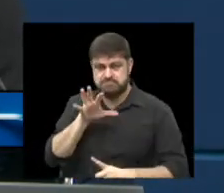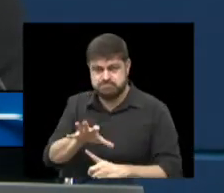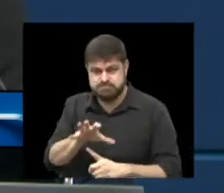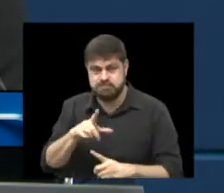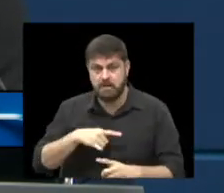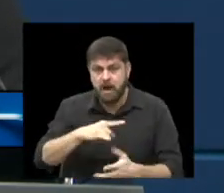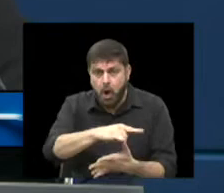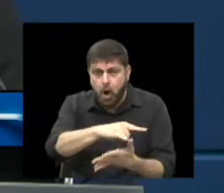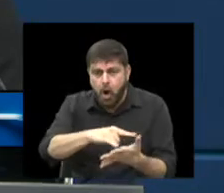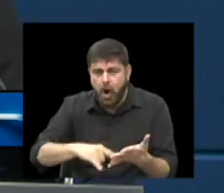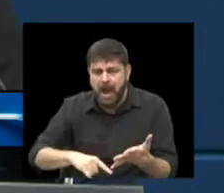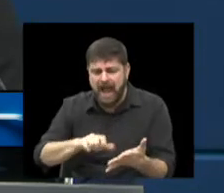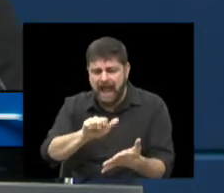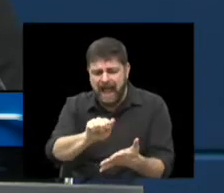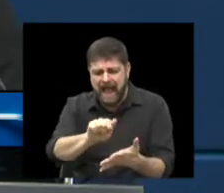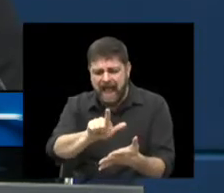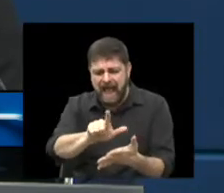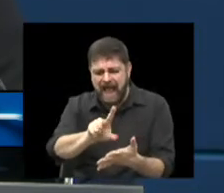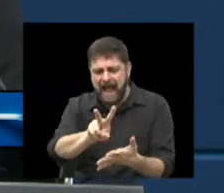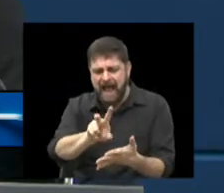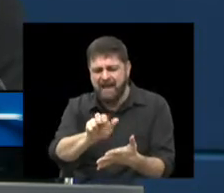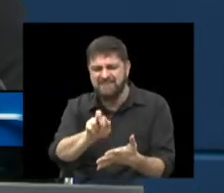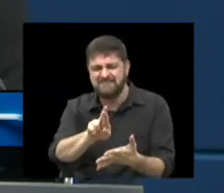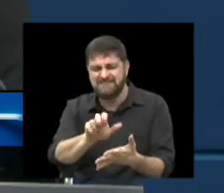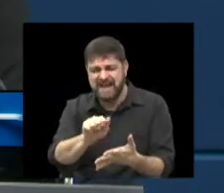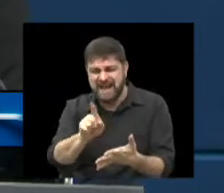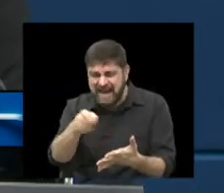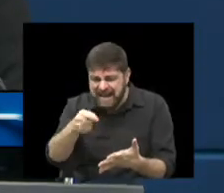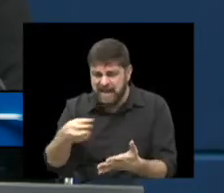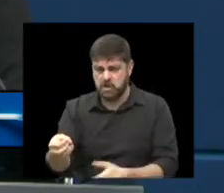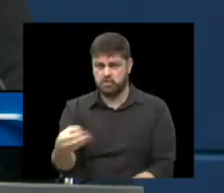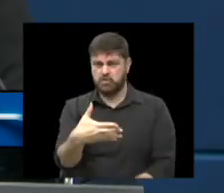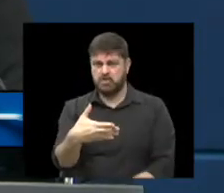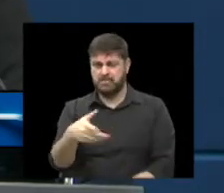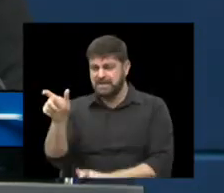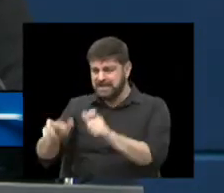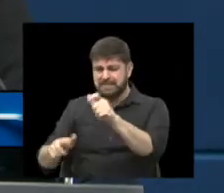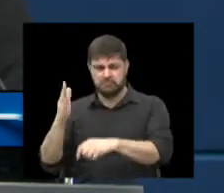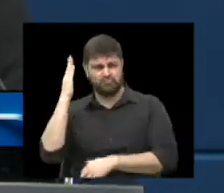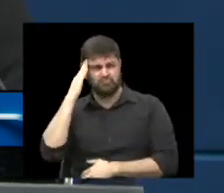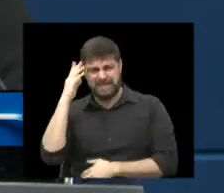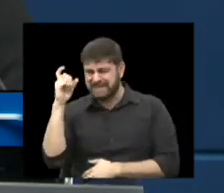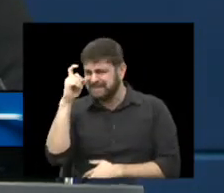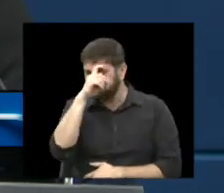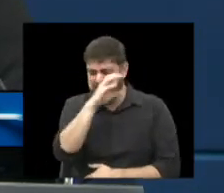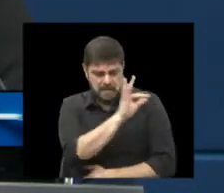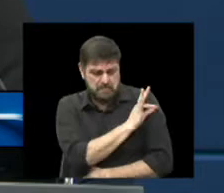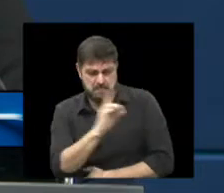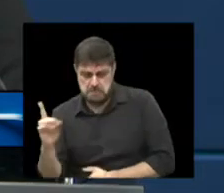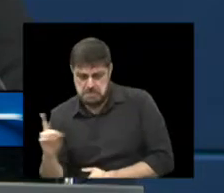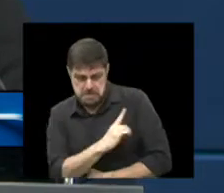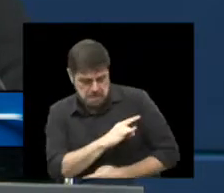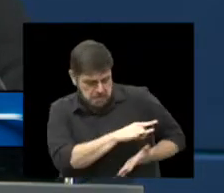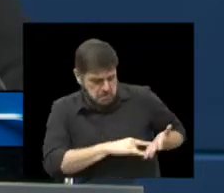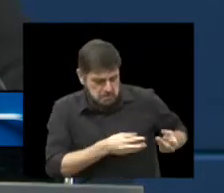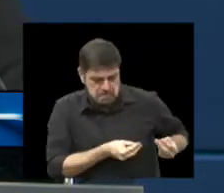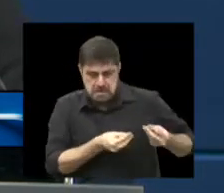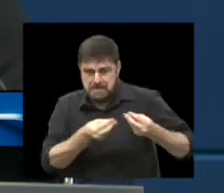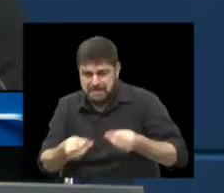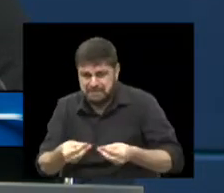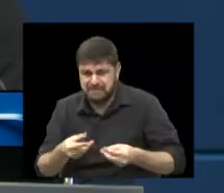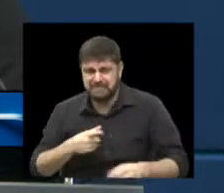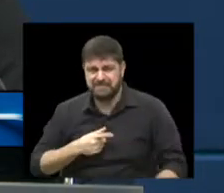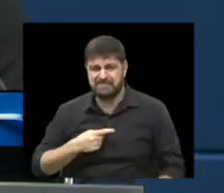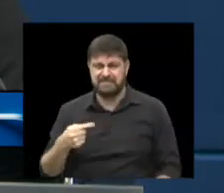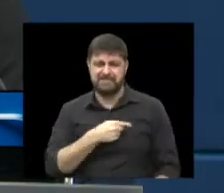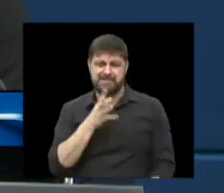alvará, e todas as pessoas sabem como é difícil conseguir um alvará na cidade, ou seja, o processo de concessão de